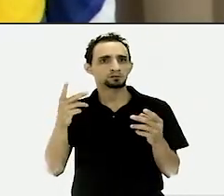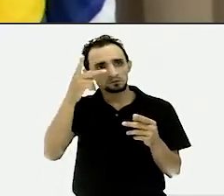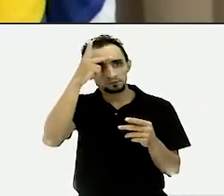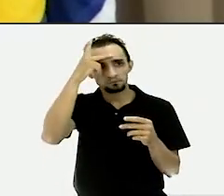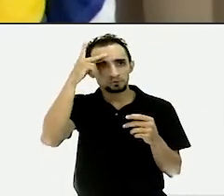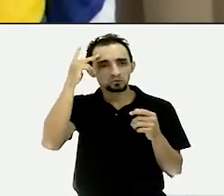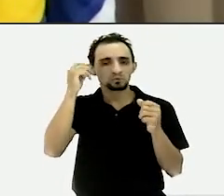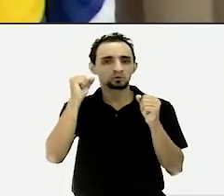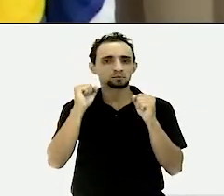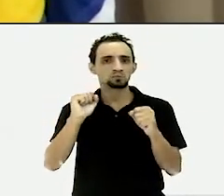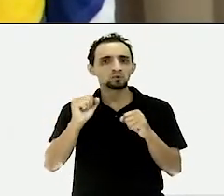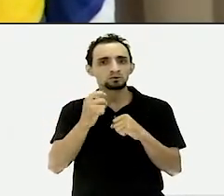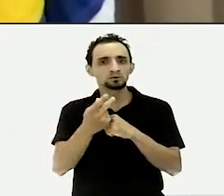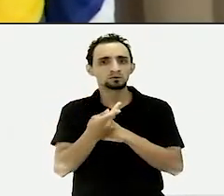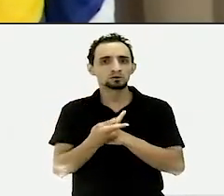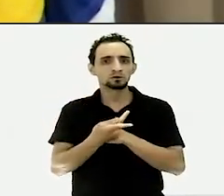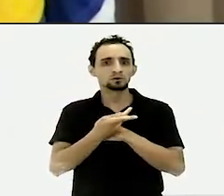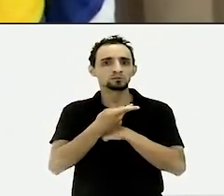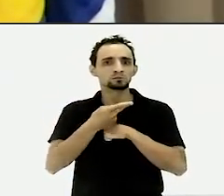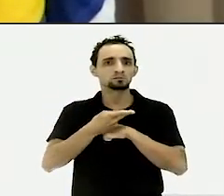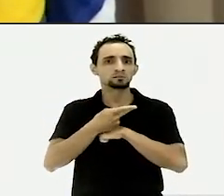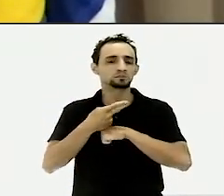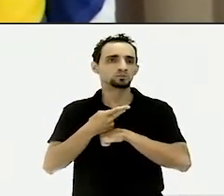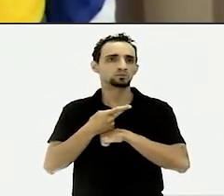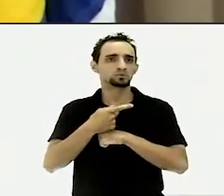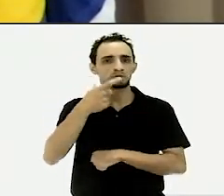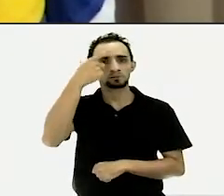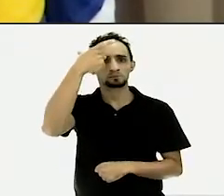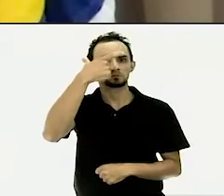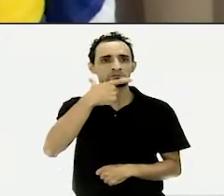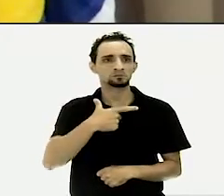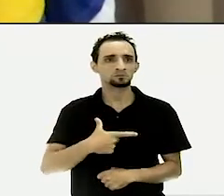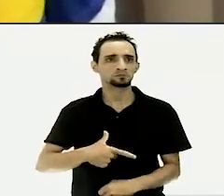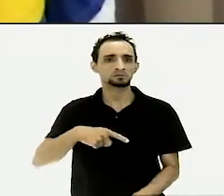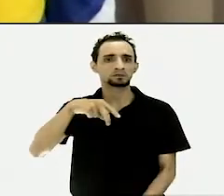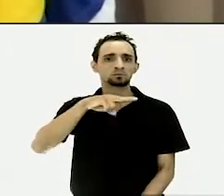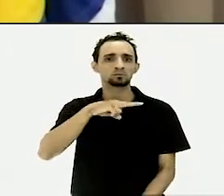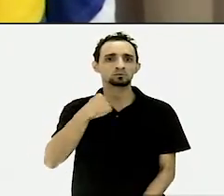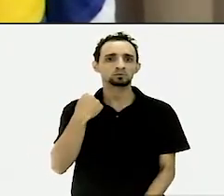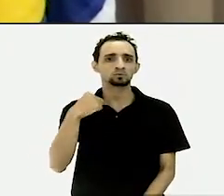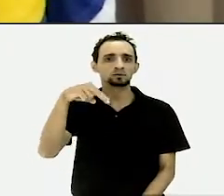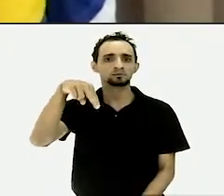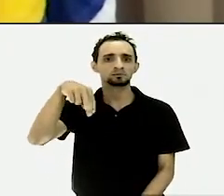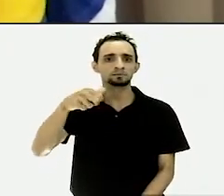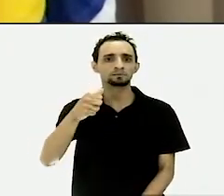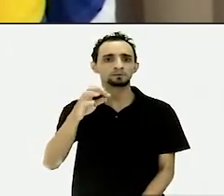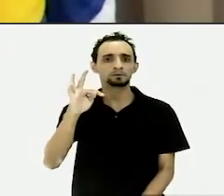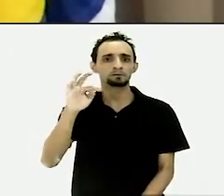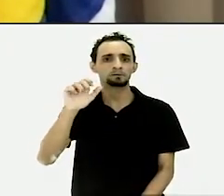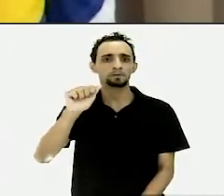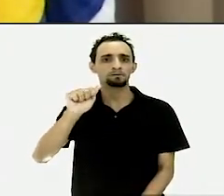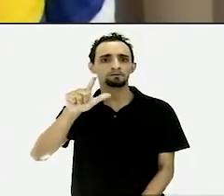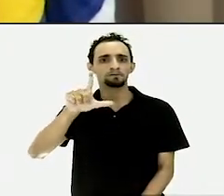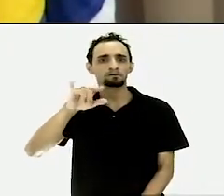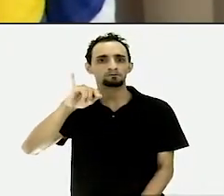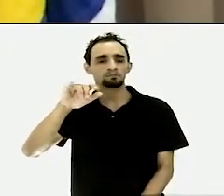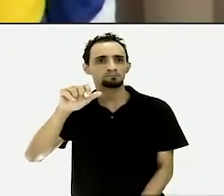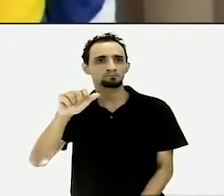às unidades de saúde, assim como vocês. Então, assim, no dia 10 de setembro, quem puder, vista amarelo, vista